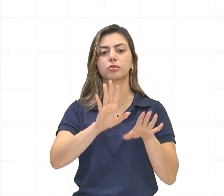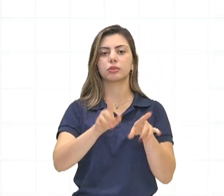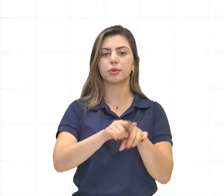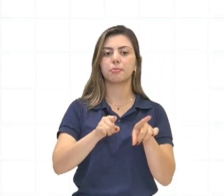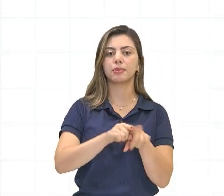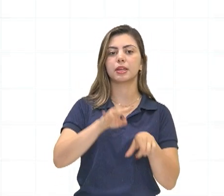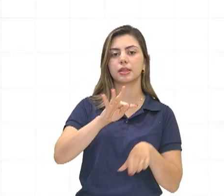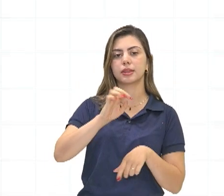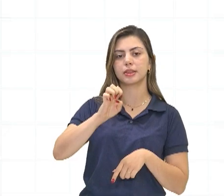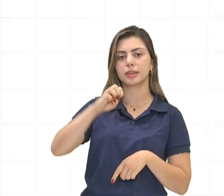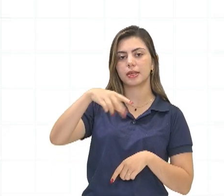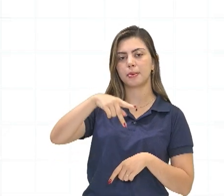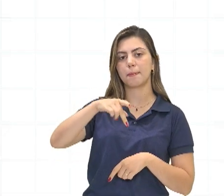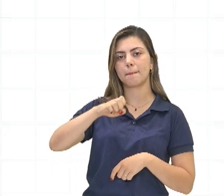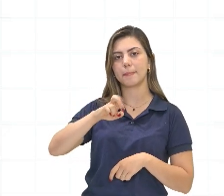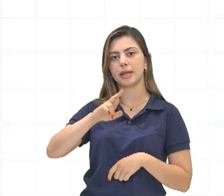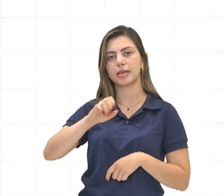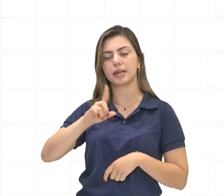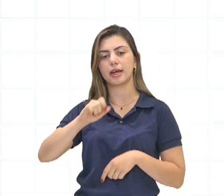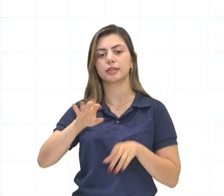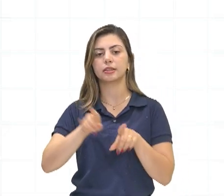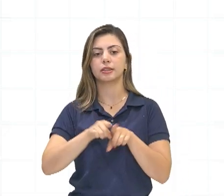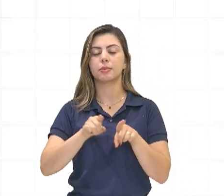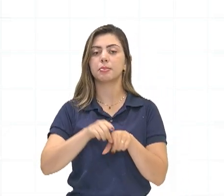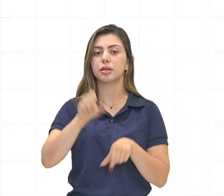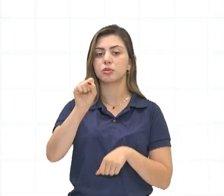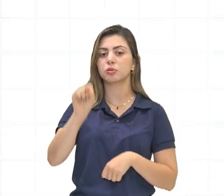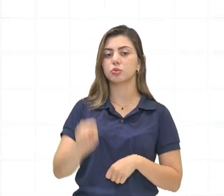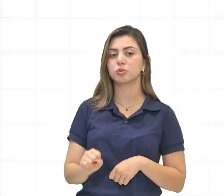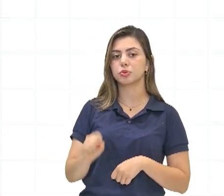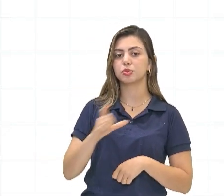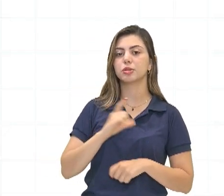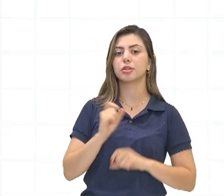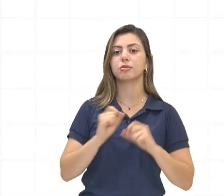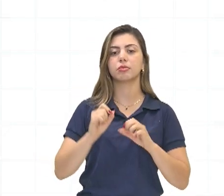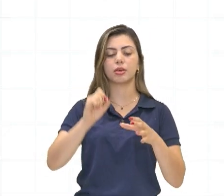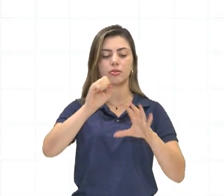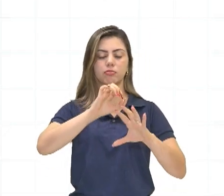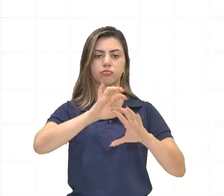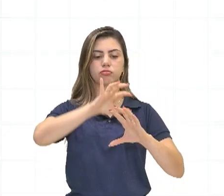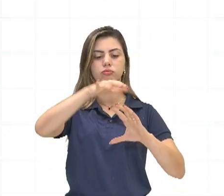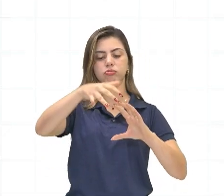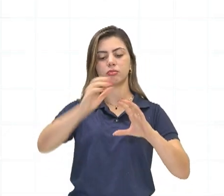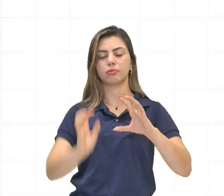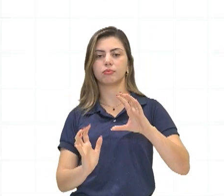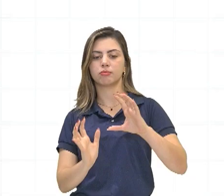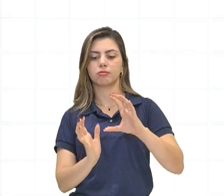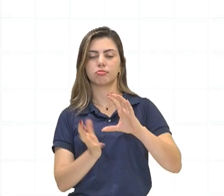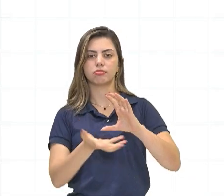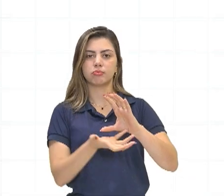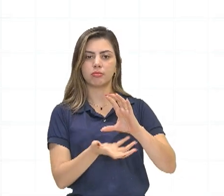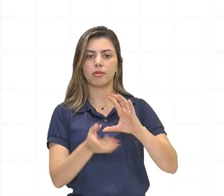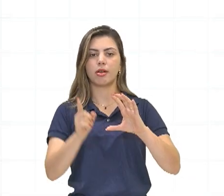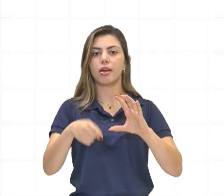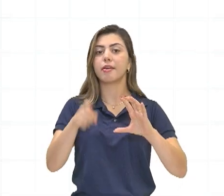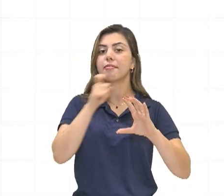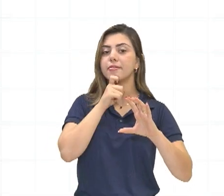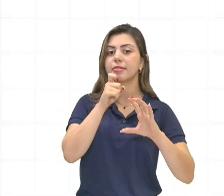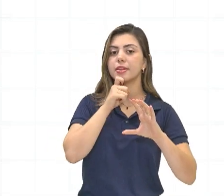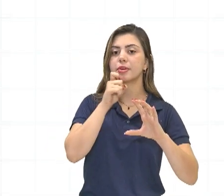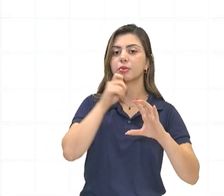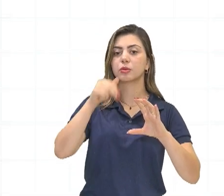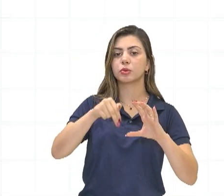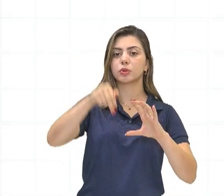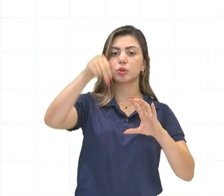no extremo sul nós temos as zonas polares. As zonas polares, ao norte é a